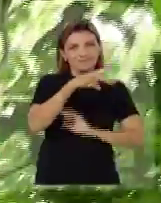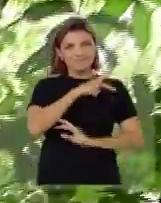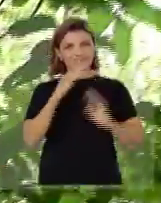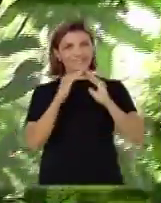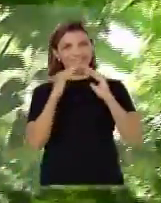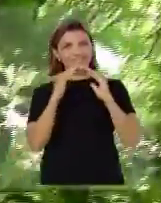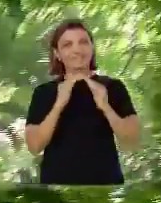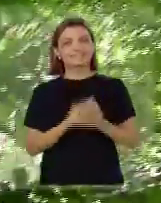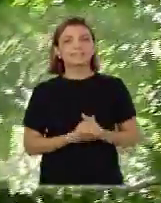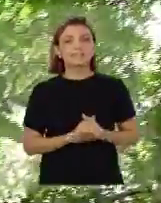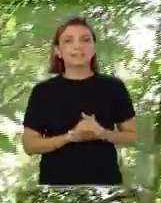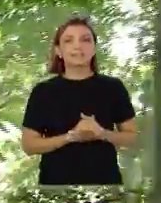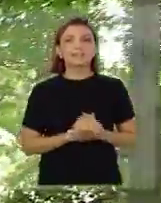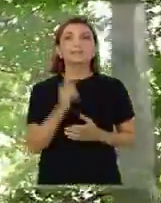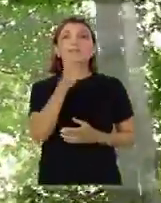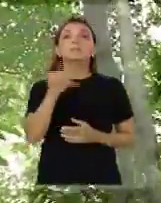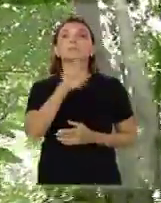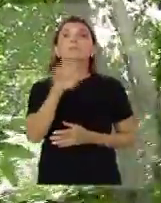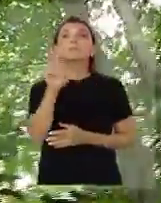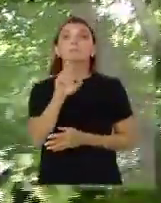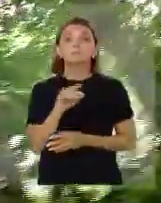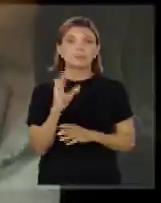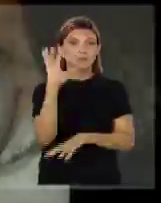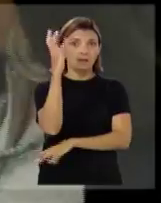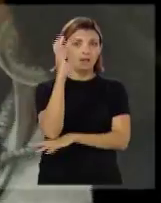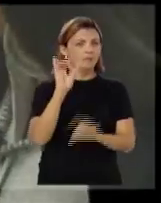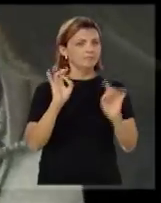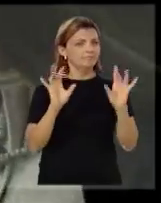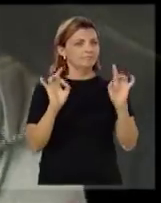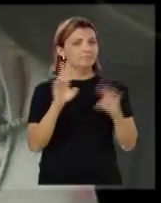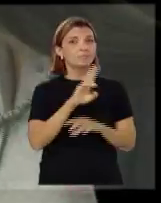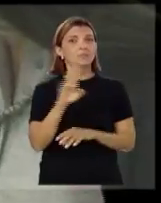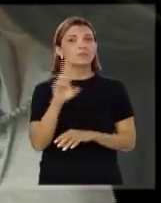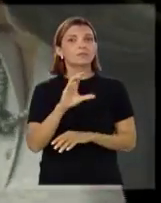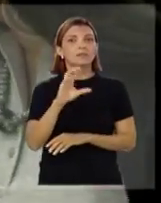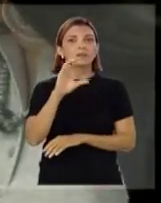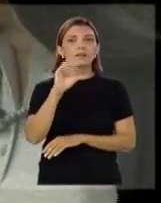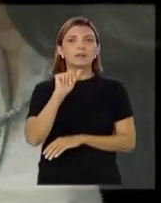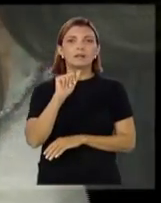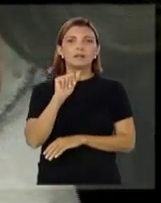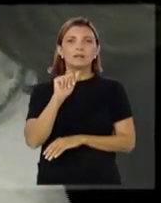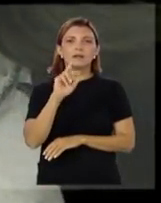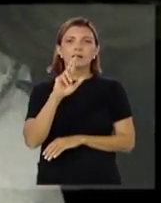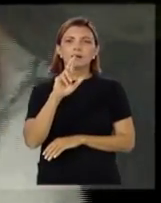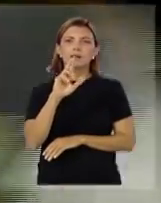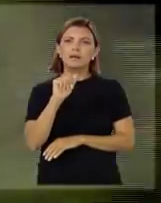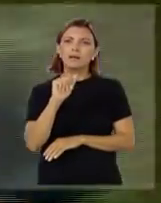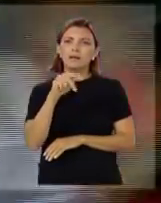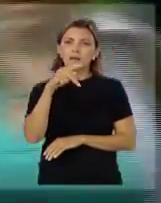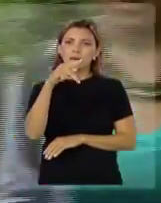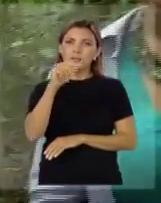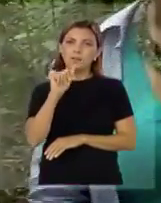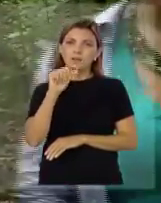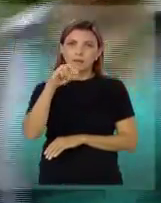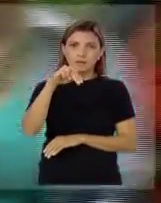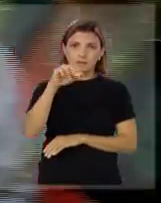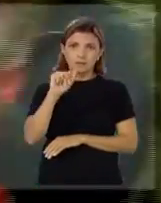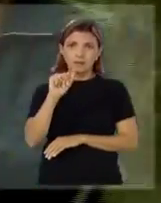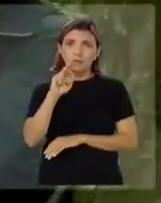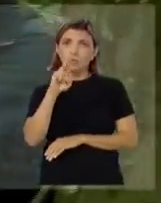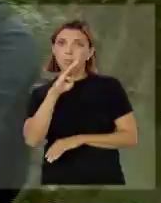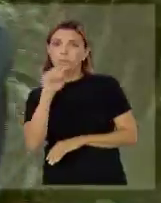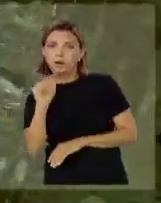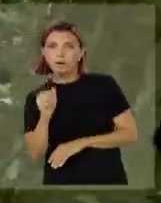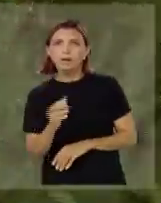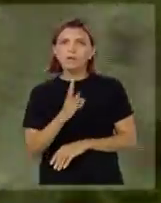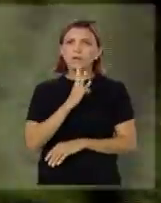farmacinha particular. Ah, tem outra que não pode faltar, hein? É uma árvore muito especial. É a carapanaúba. Cara, o quê?